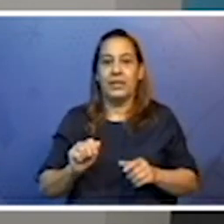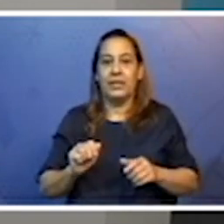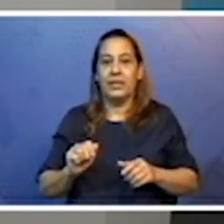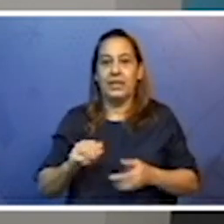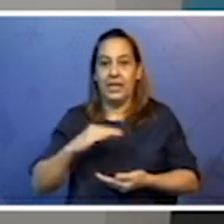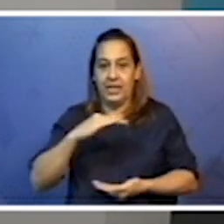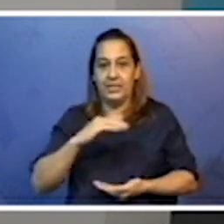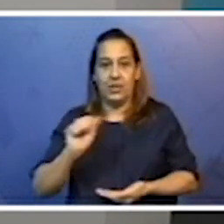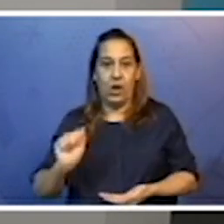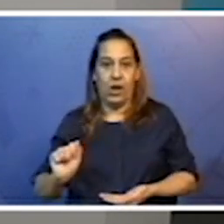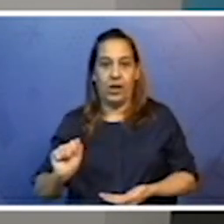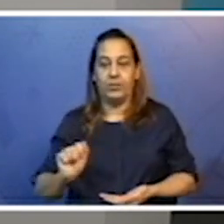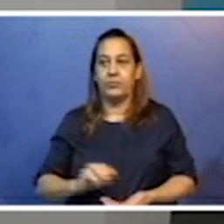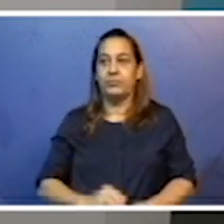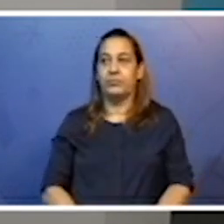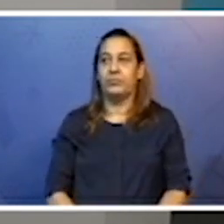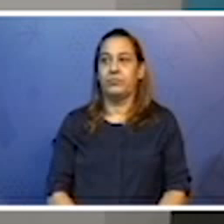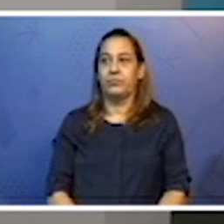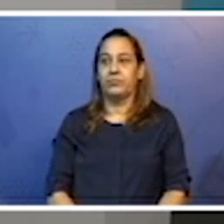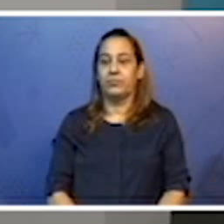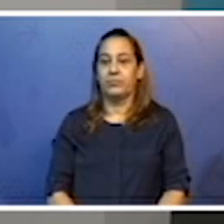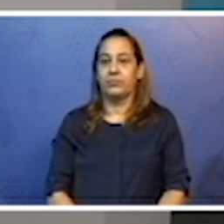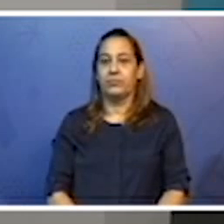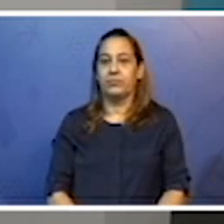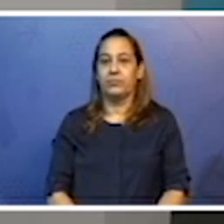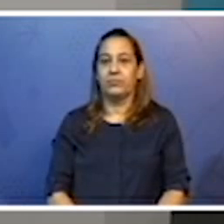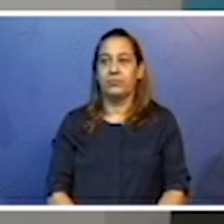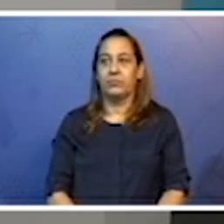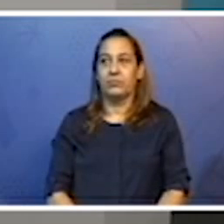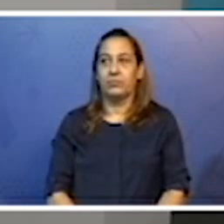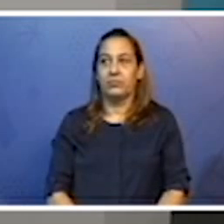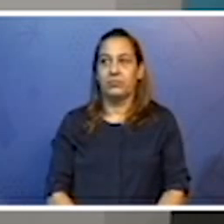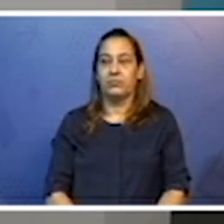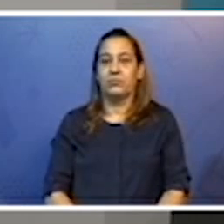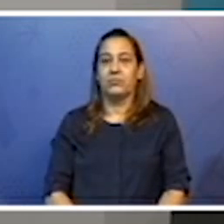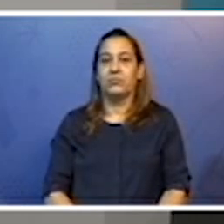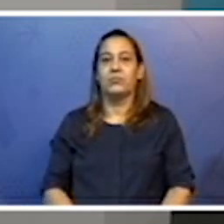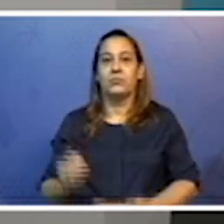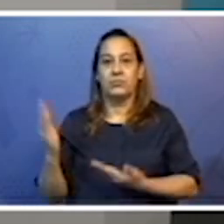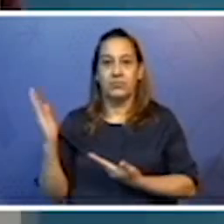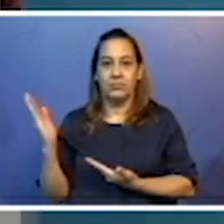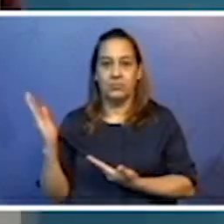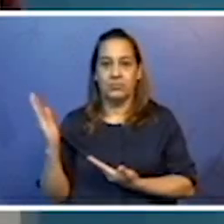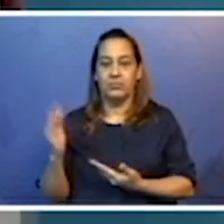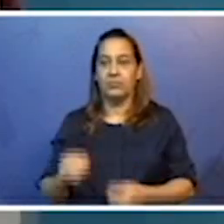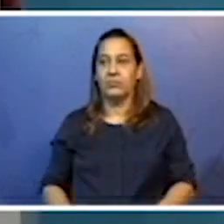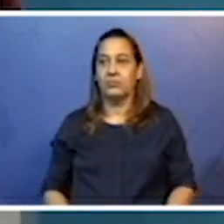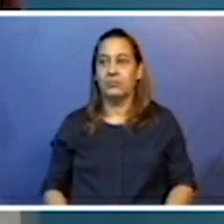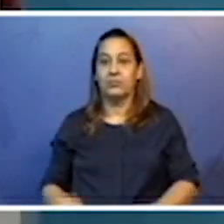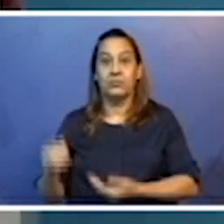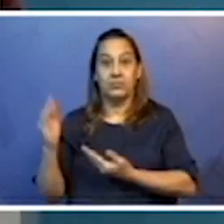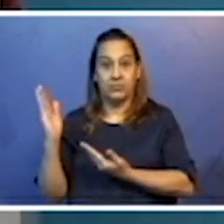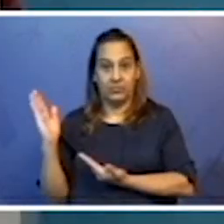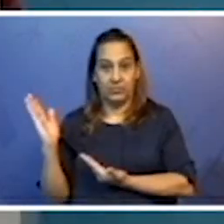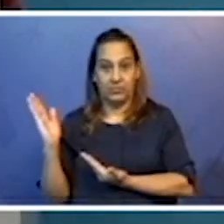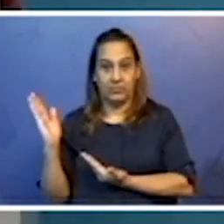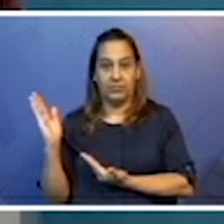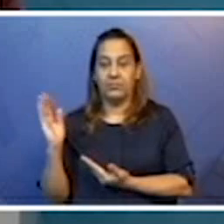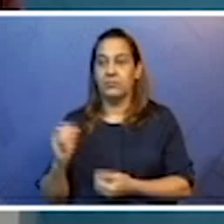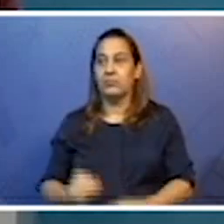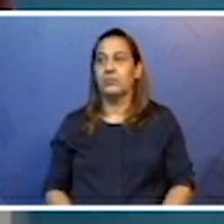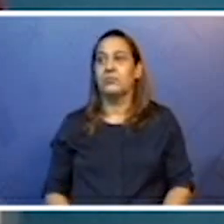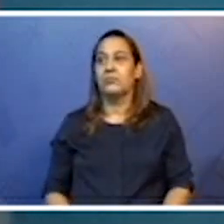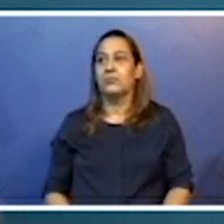aqui, ó. Vocês já vão ver mais de pertinho. Ó, recipiente A, tudo A. Professora